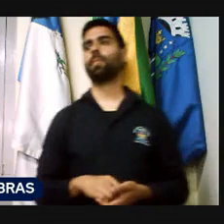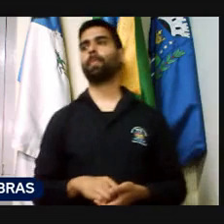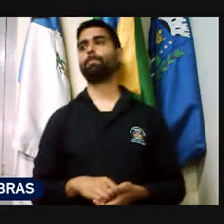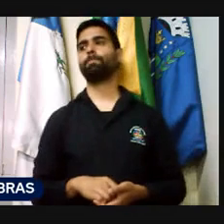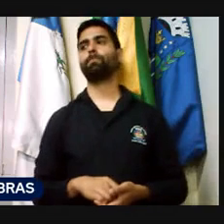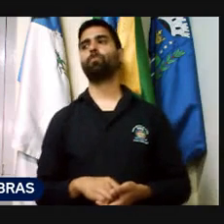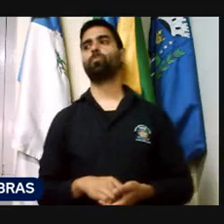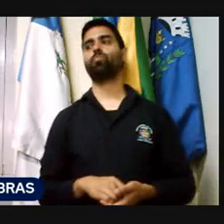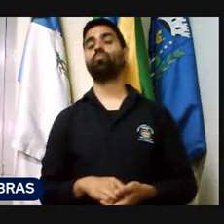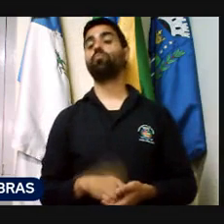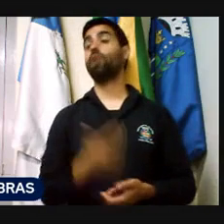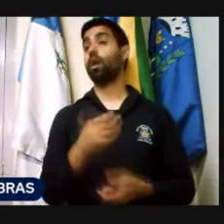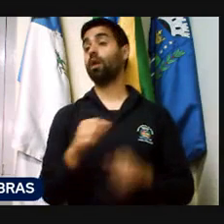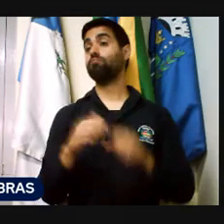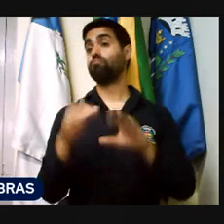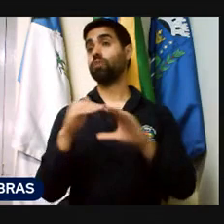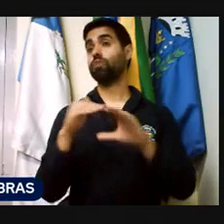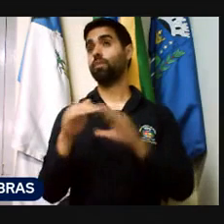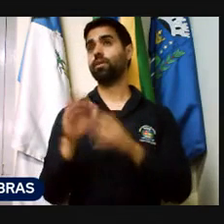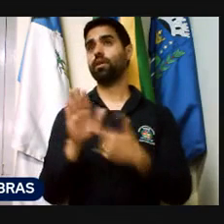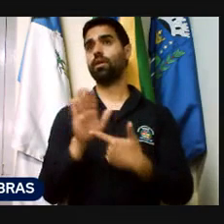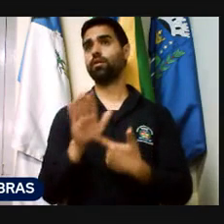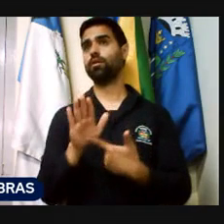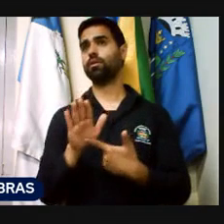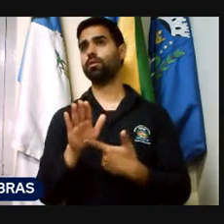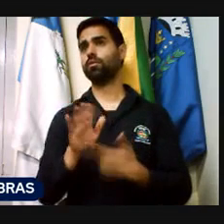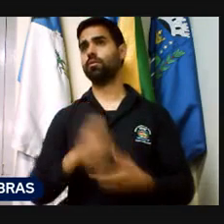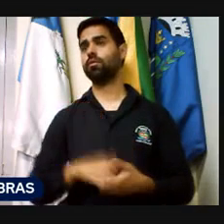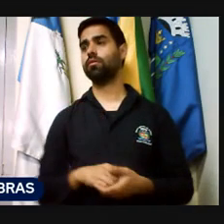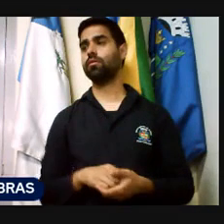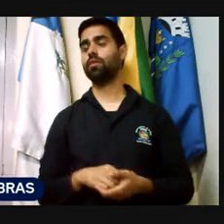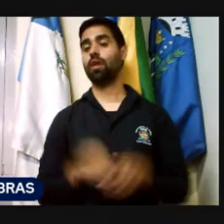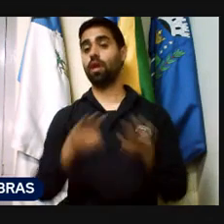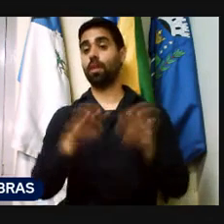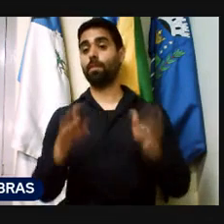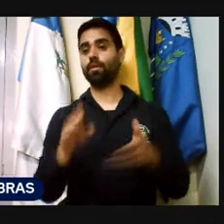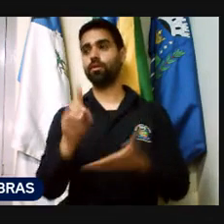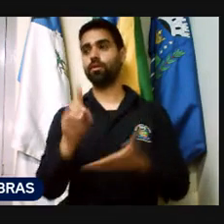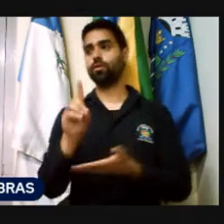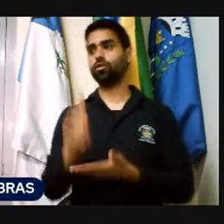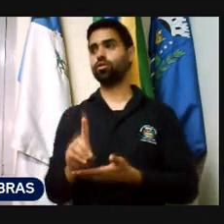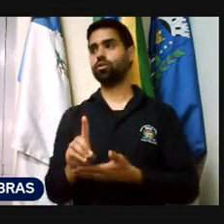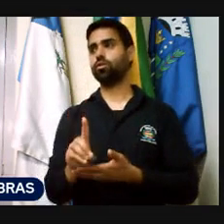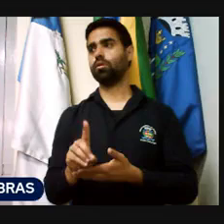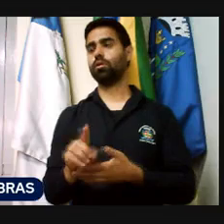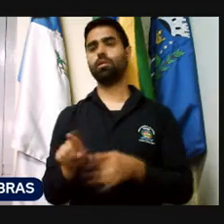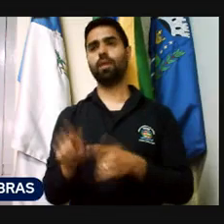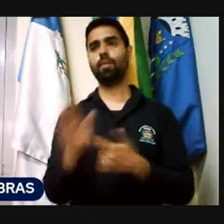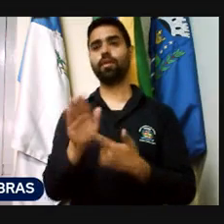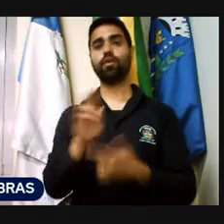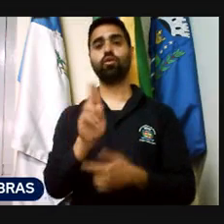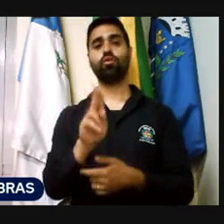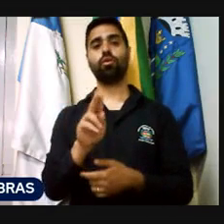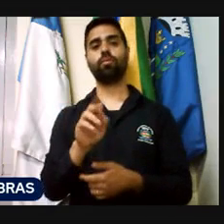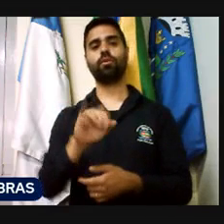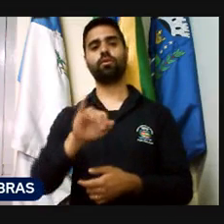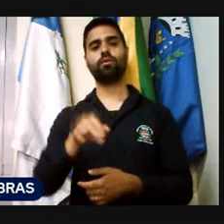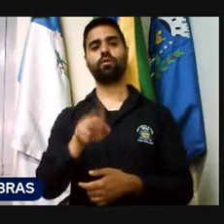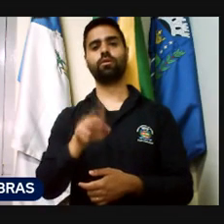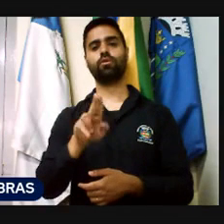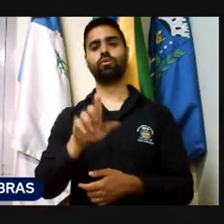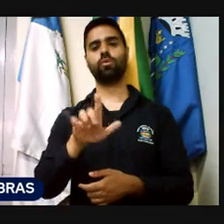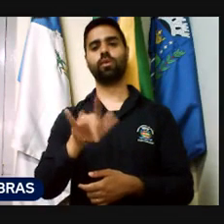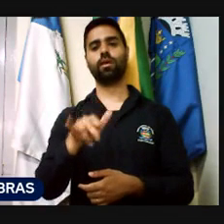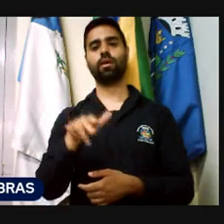regimental, requer o encaminhamento da presente indicação à mesa diretora, apresentando o nome da senhora